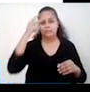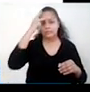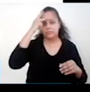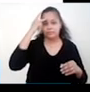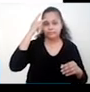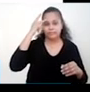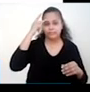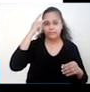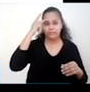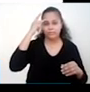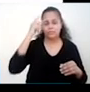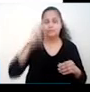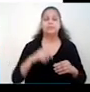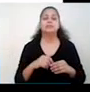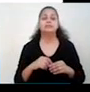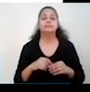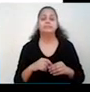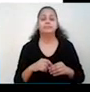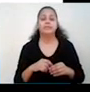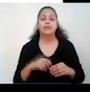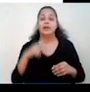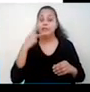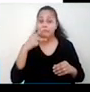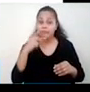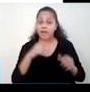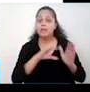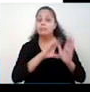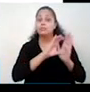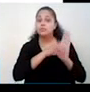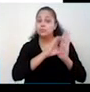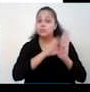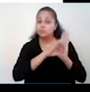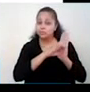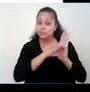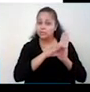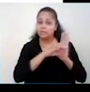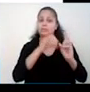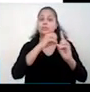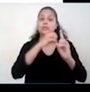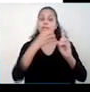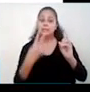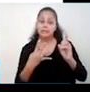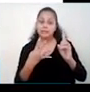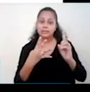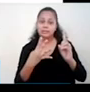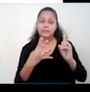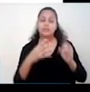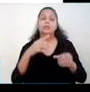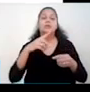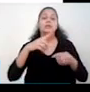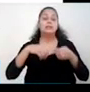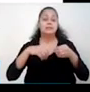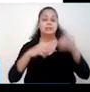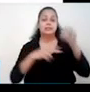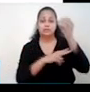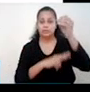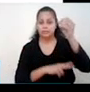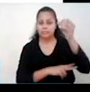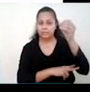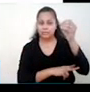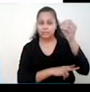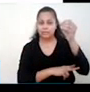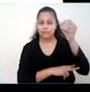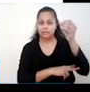sua... né? Nós acabamos de falar de alguns conceitos aí, né? Então a descrição dessa cidade. Ela fala aí da forma do